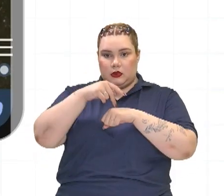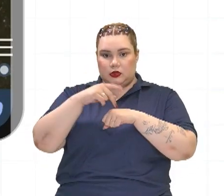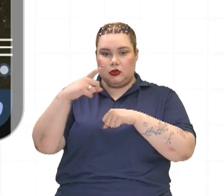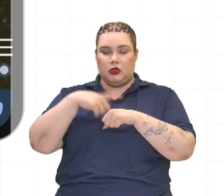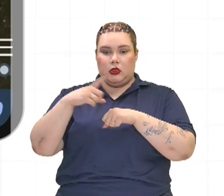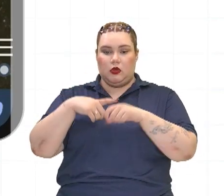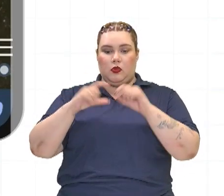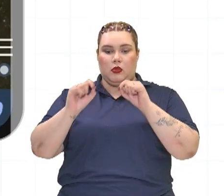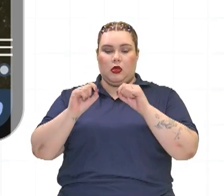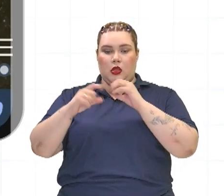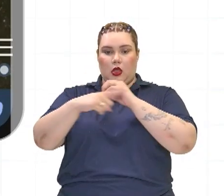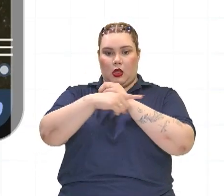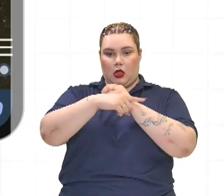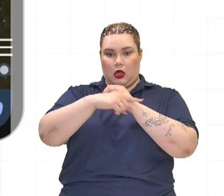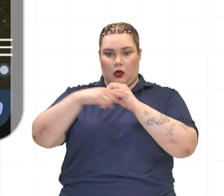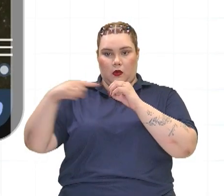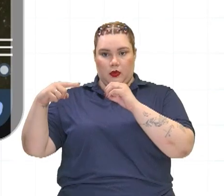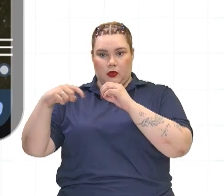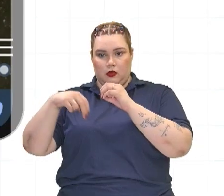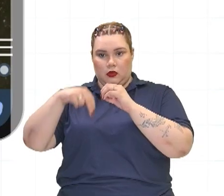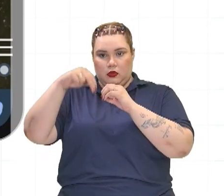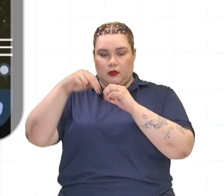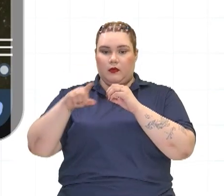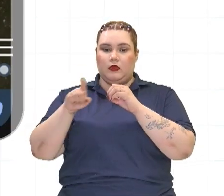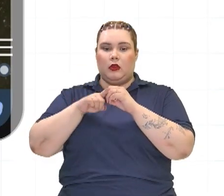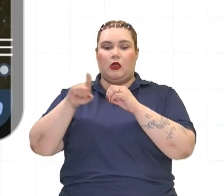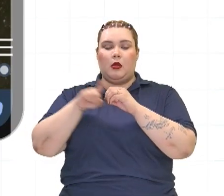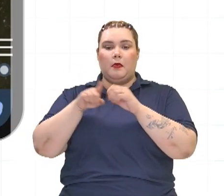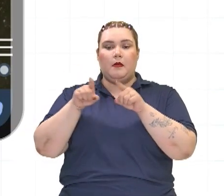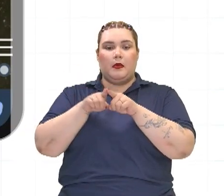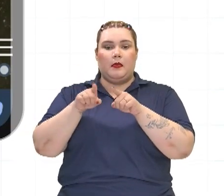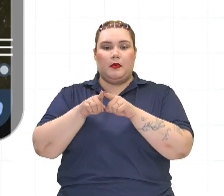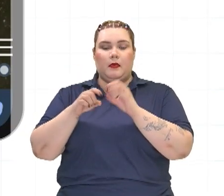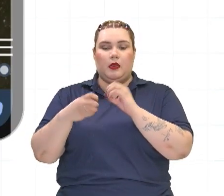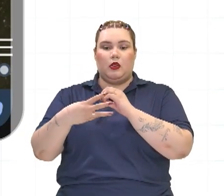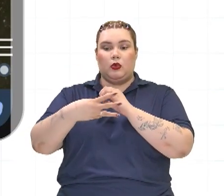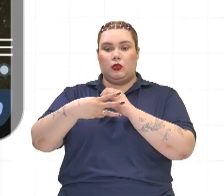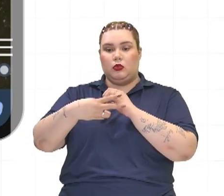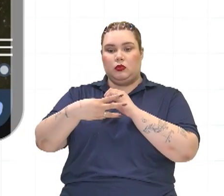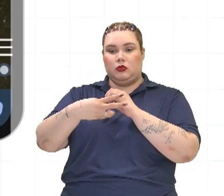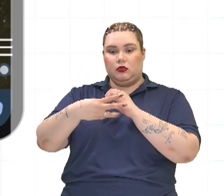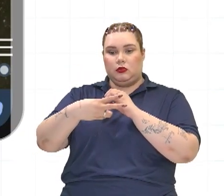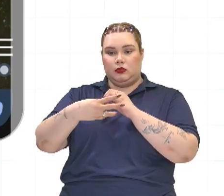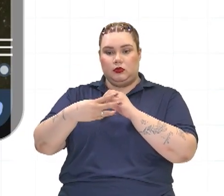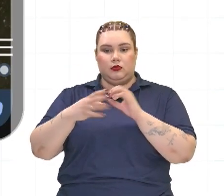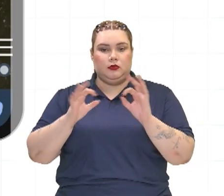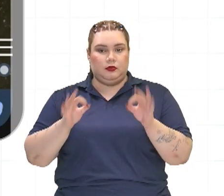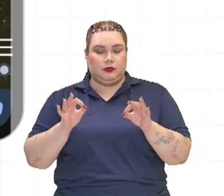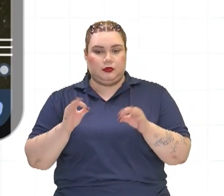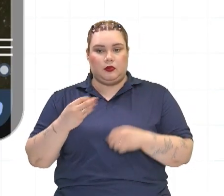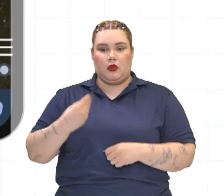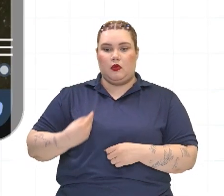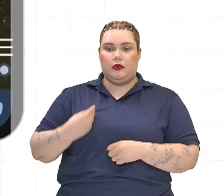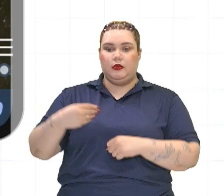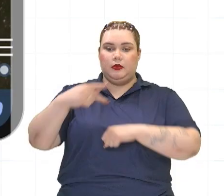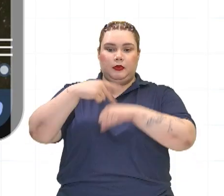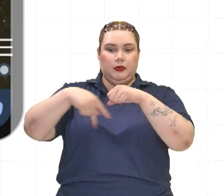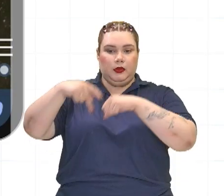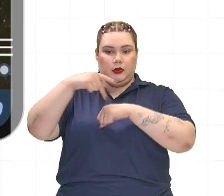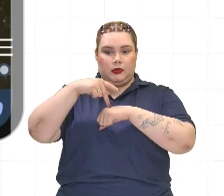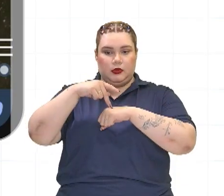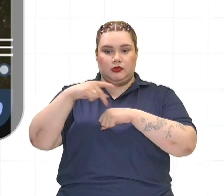linha do Equador ao norte, quanto pelo Trópico de Capricórnio ao sul, né? Nós vivemos em um país que ele